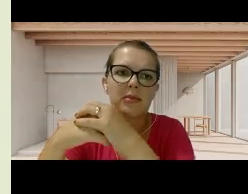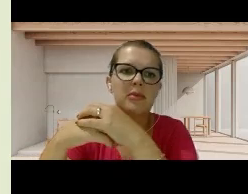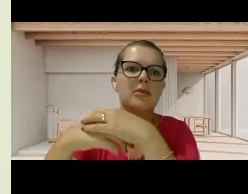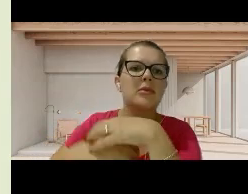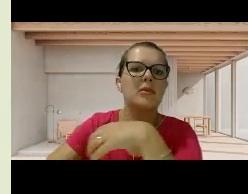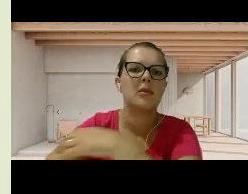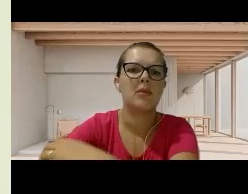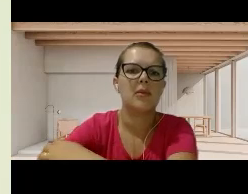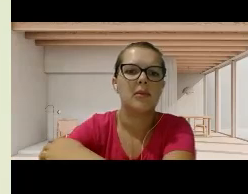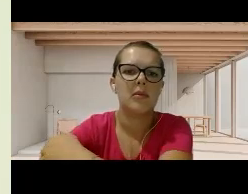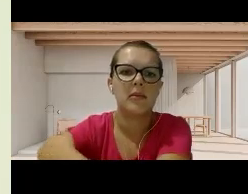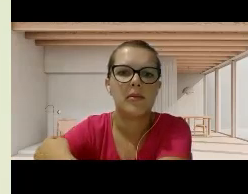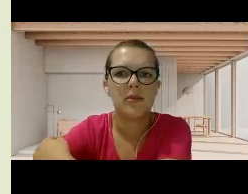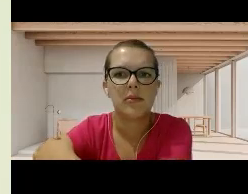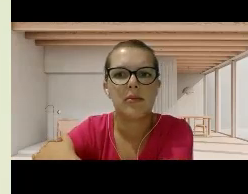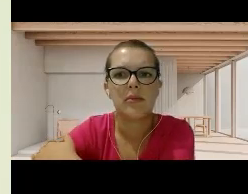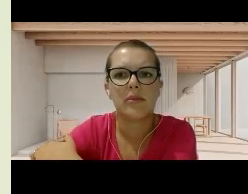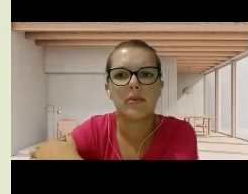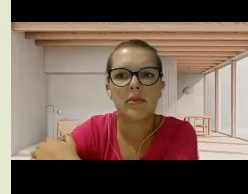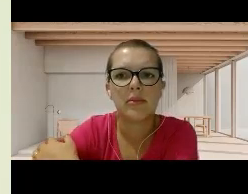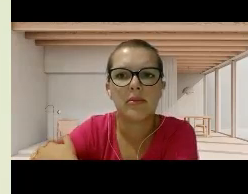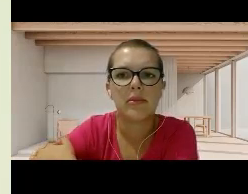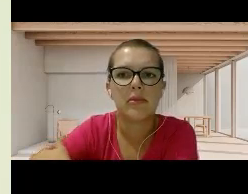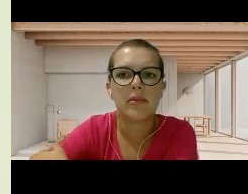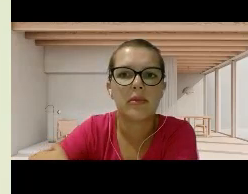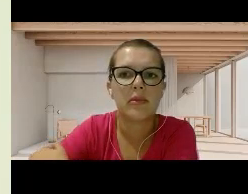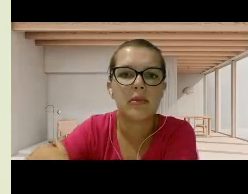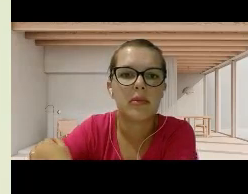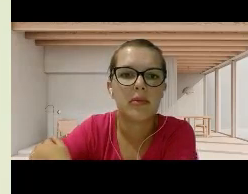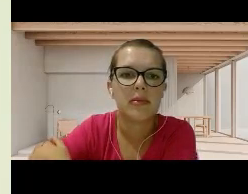Aí você pegou, Rafael, de novo, segue aí, filho.